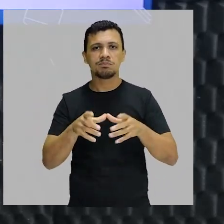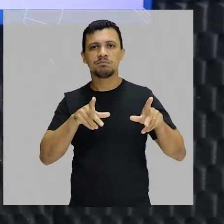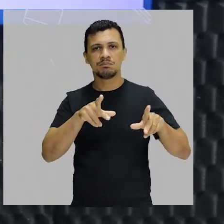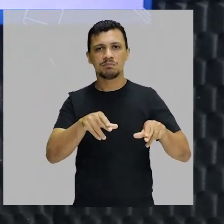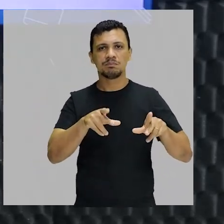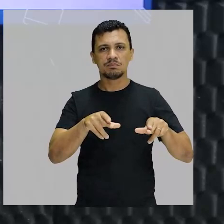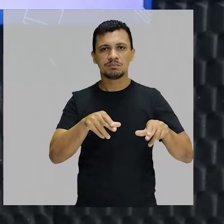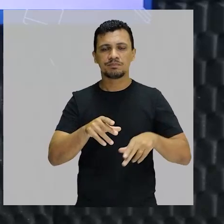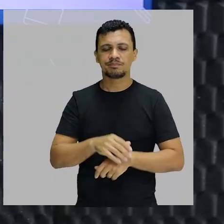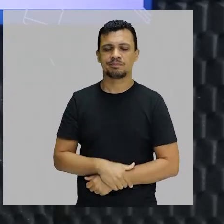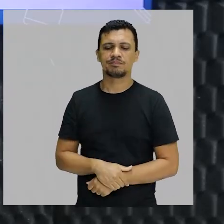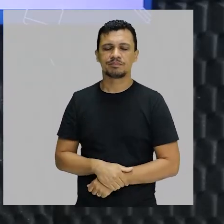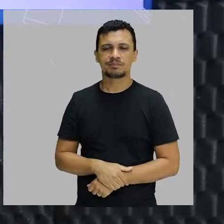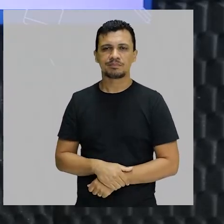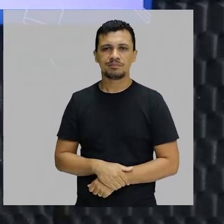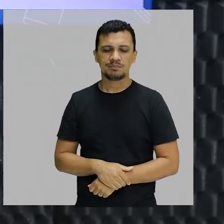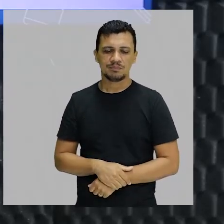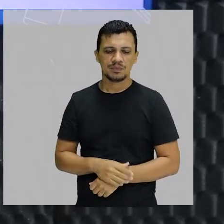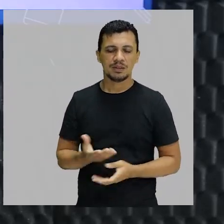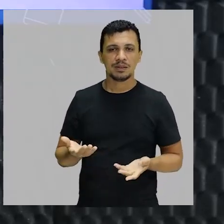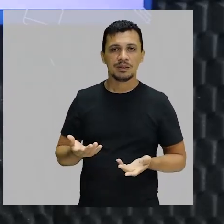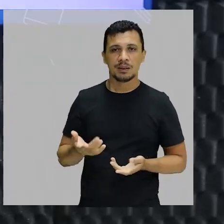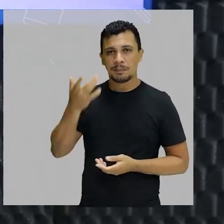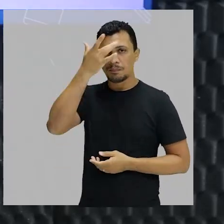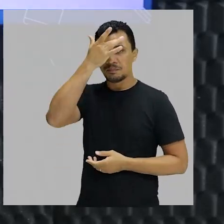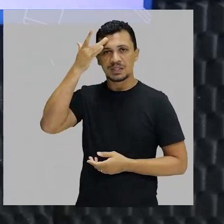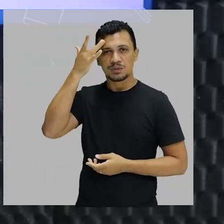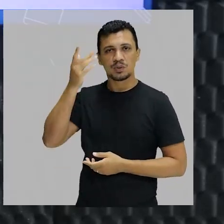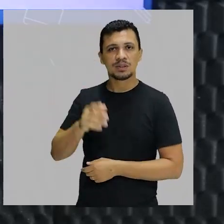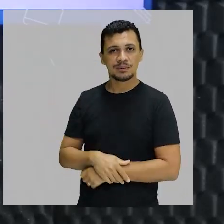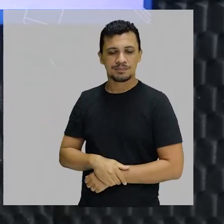mesma classe. E aí entra as personas,